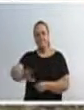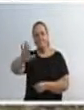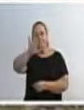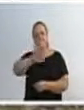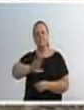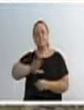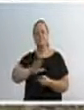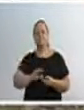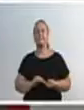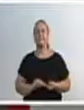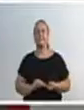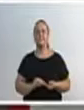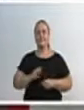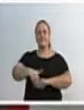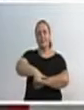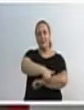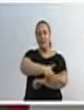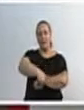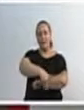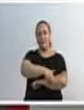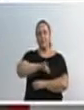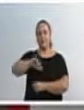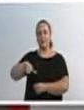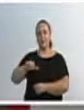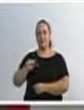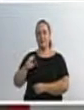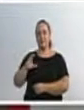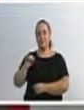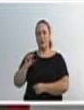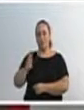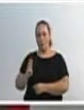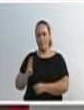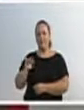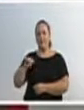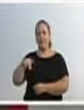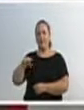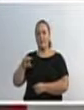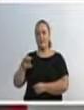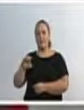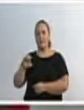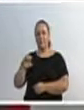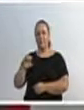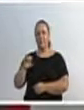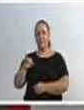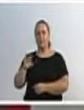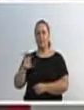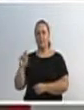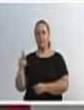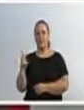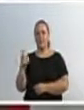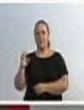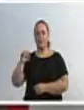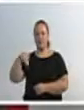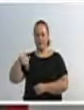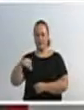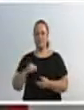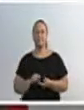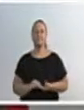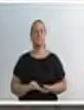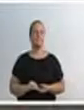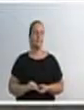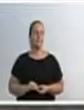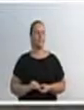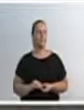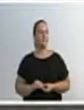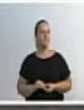agora, da rua Professor Jacobi Nacha. Ari, posso mostrar ali, na verdade, Professor Jacobi